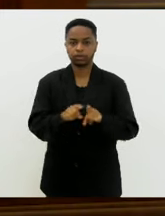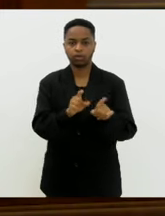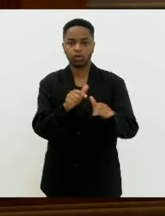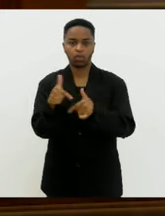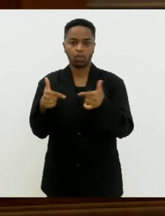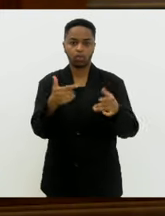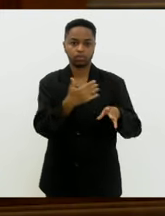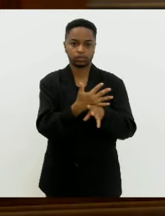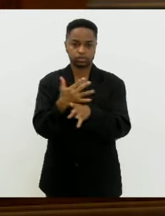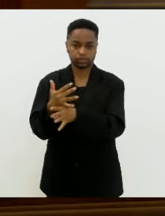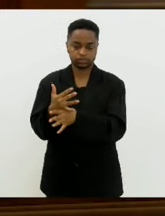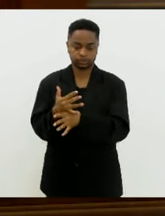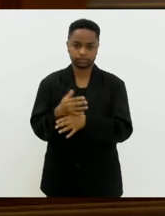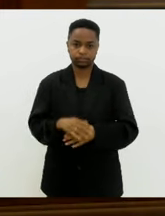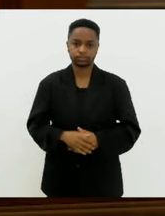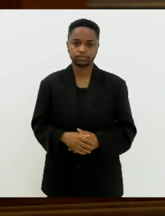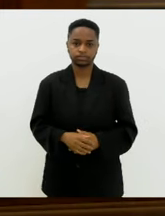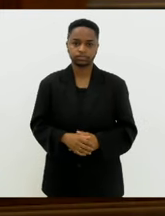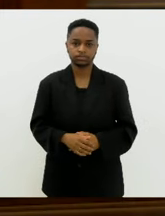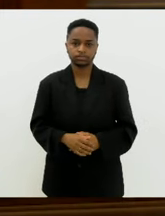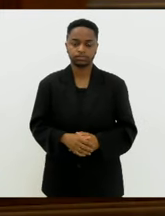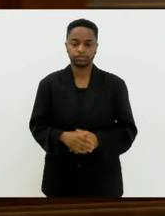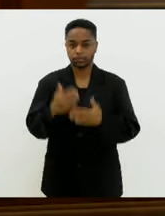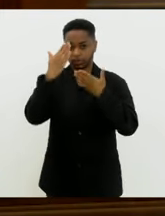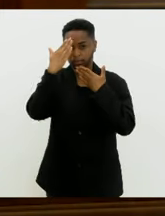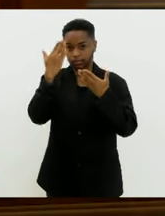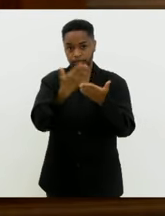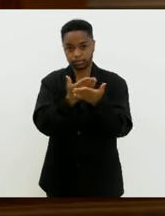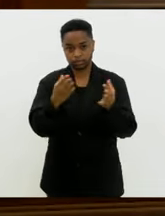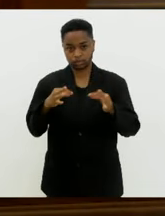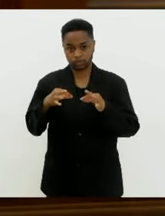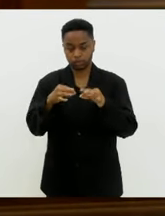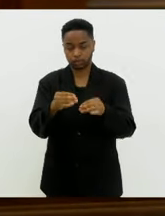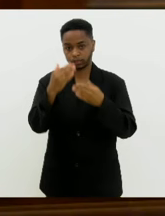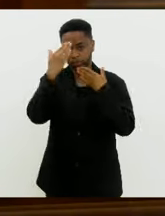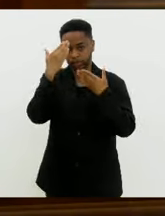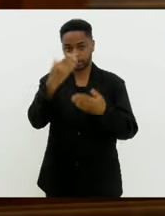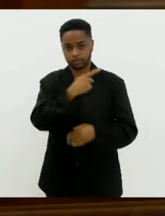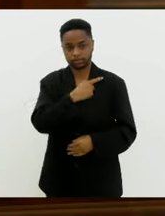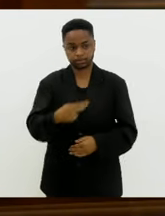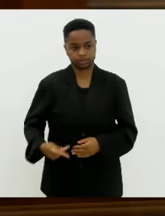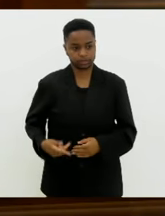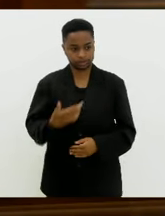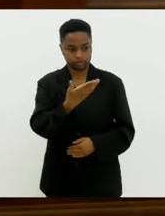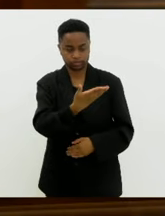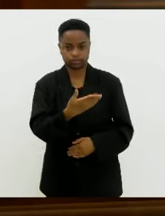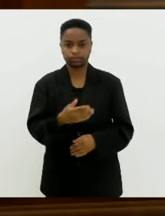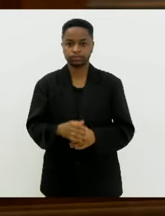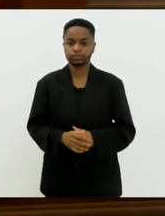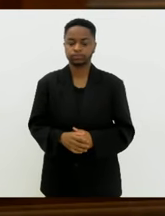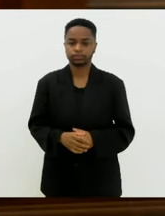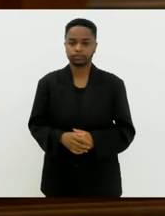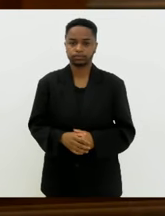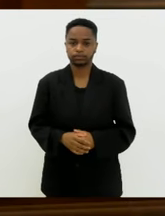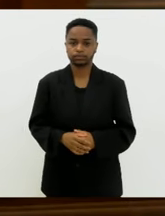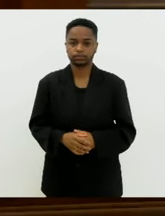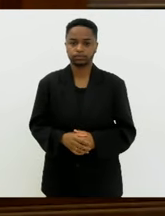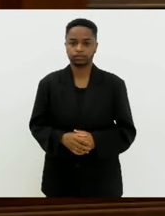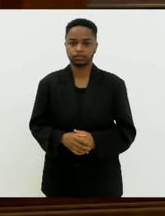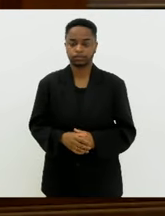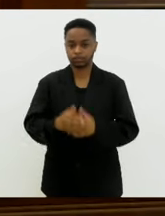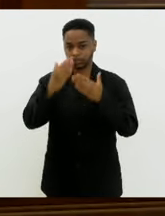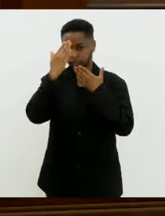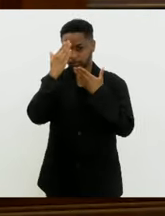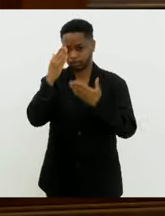municípios que deles fazem parte. Muito obrigado a todos, muito obrigado, senhora presidente, e muito obrigado